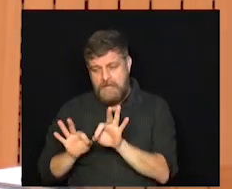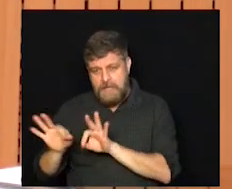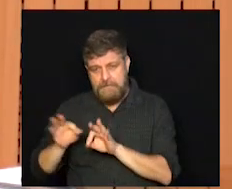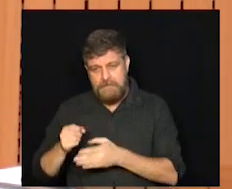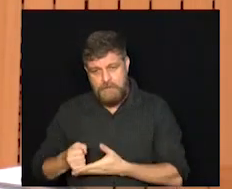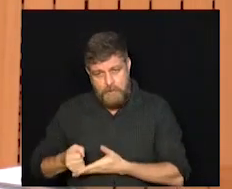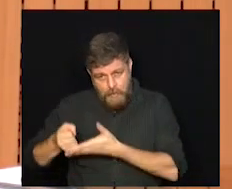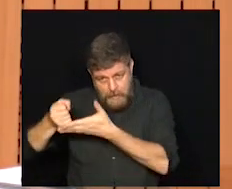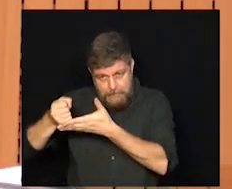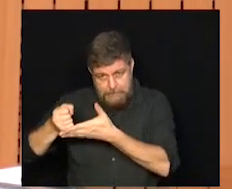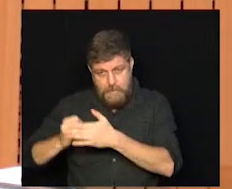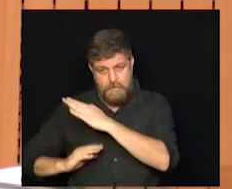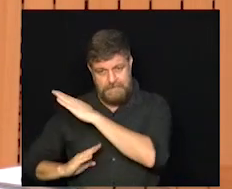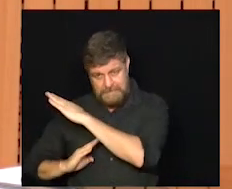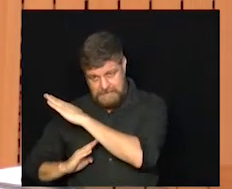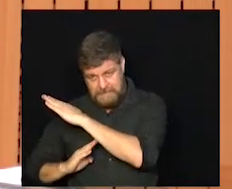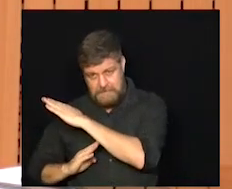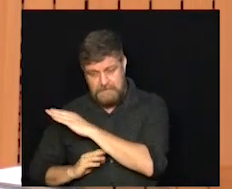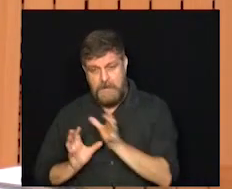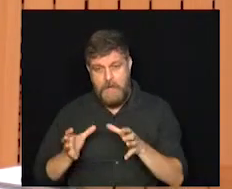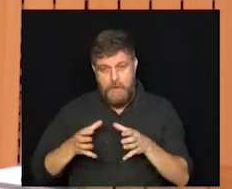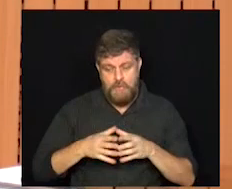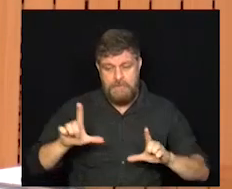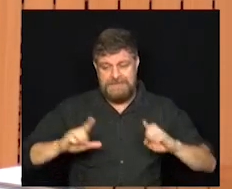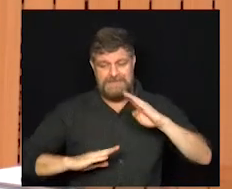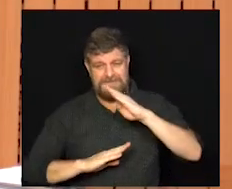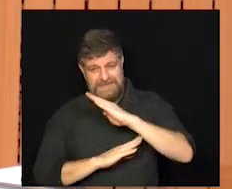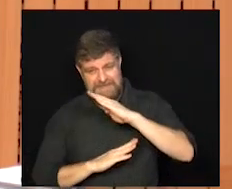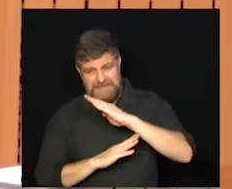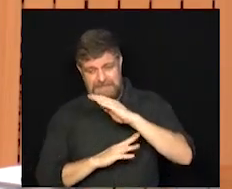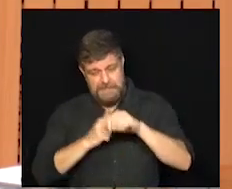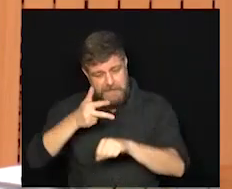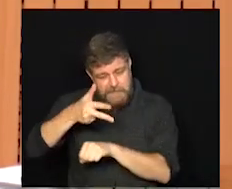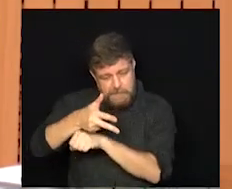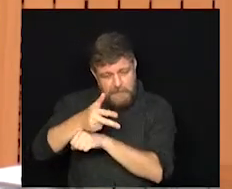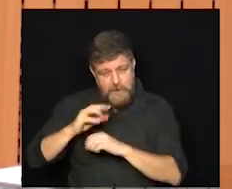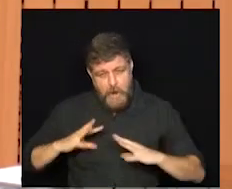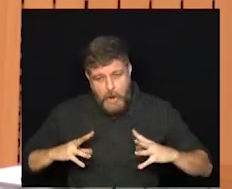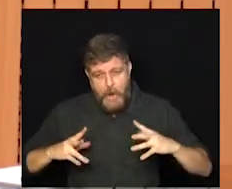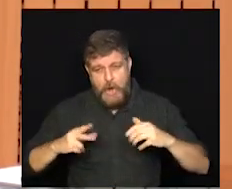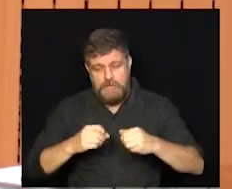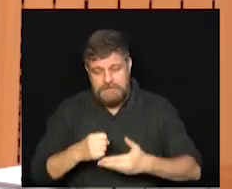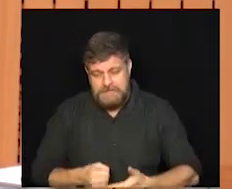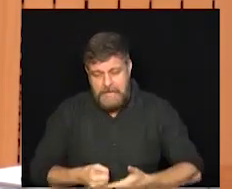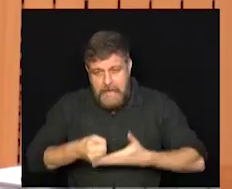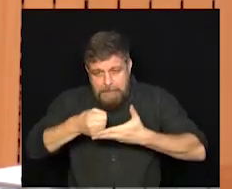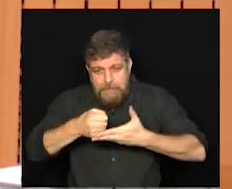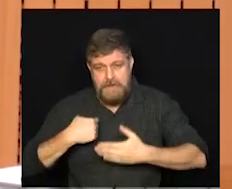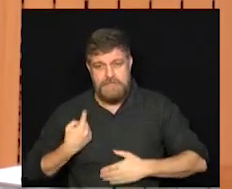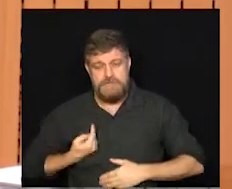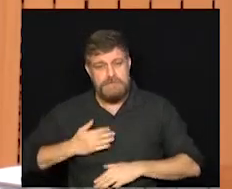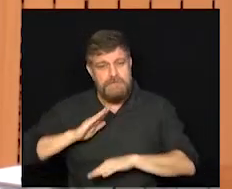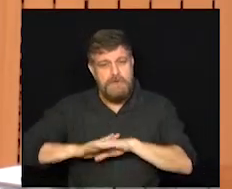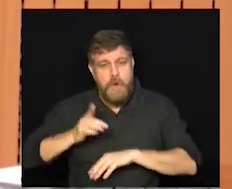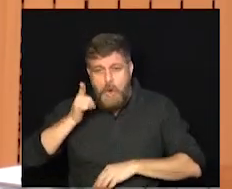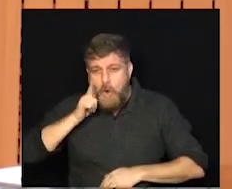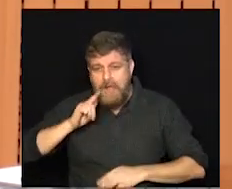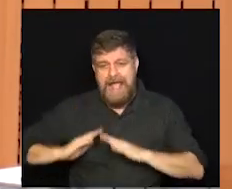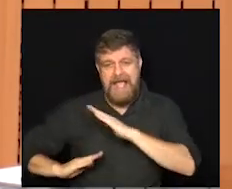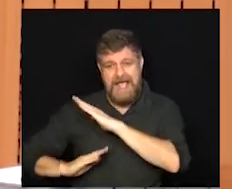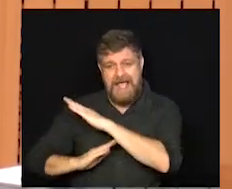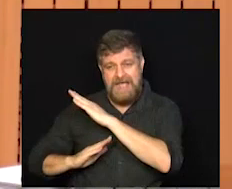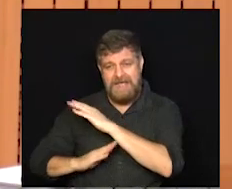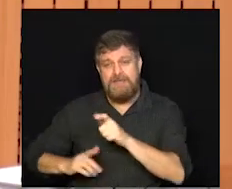Câmara Municipal de Campinas, a equipe da TV Câmara, todos que nos ajudam a fazer com que a Câmara seja